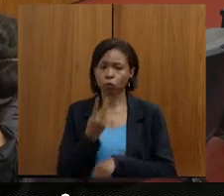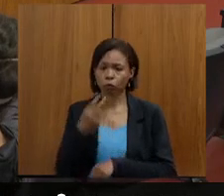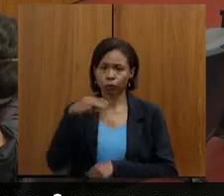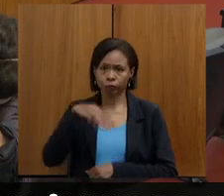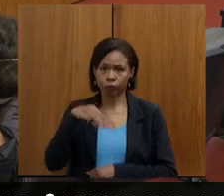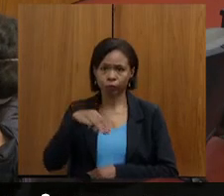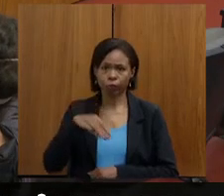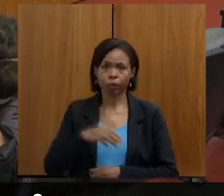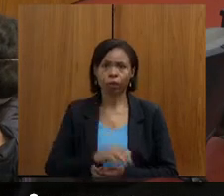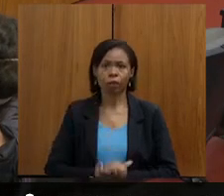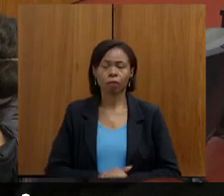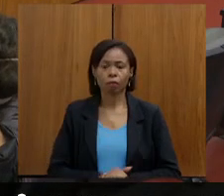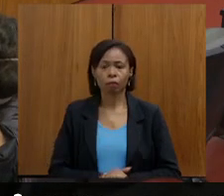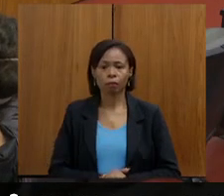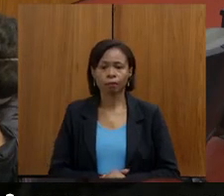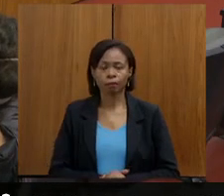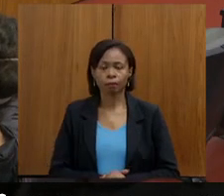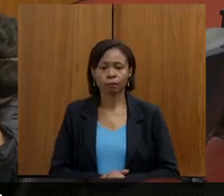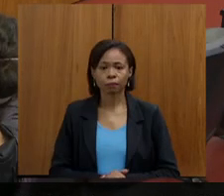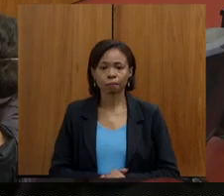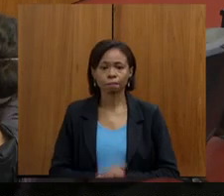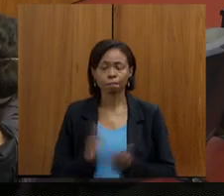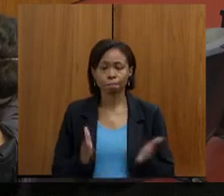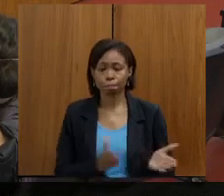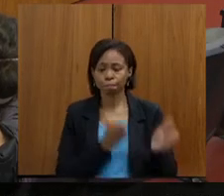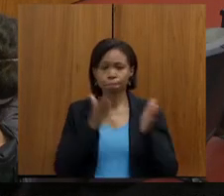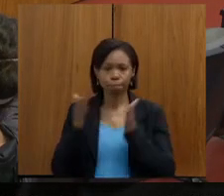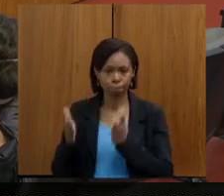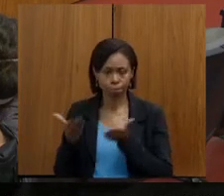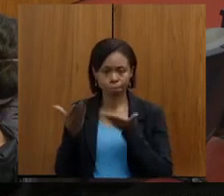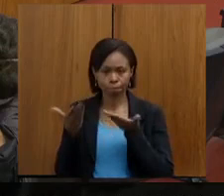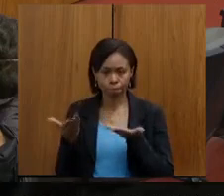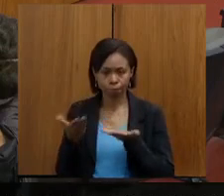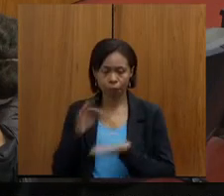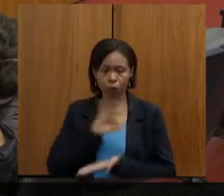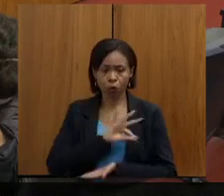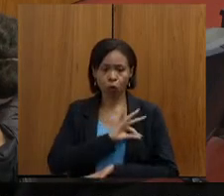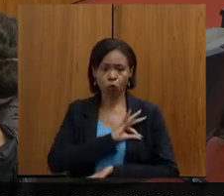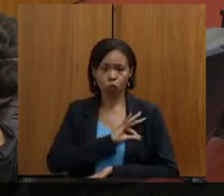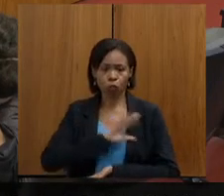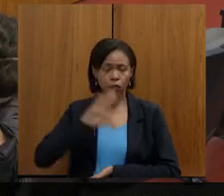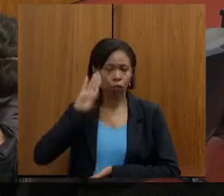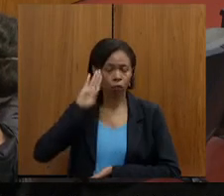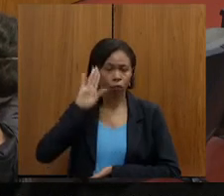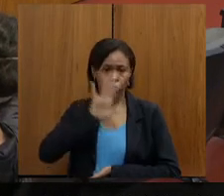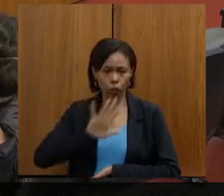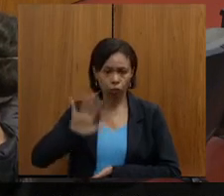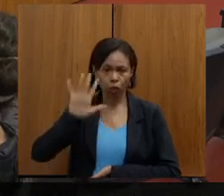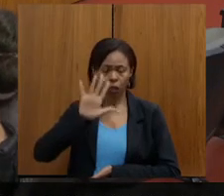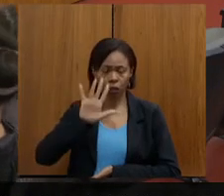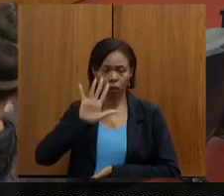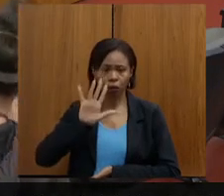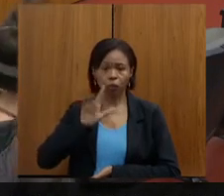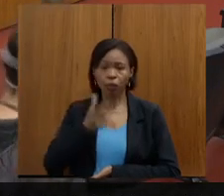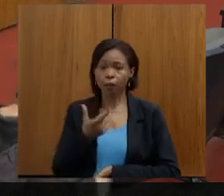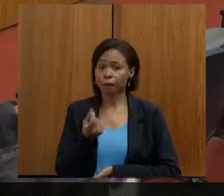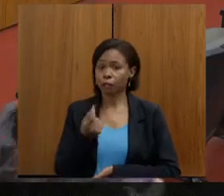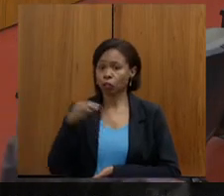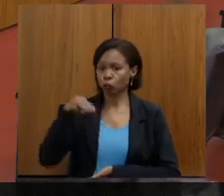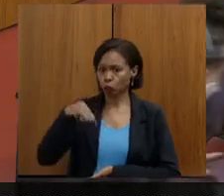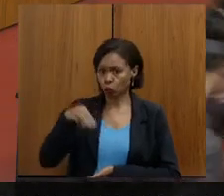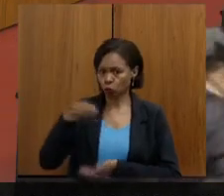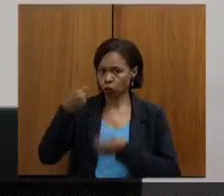de dois minutos à presidência passar a palavra o comandante-geral da Polícia Militar que disporá de até 20 minutos